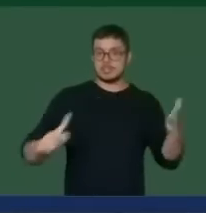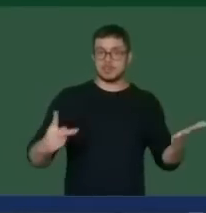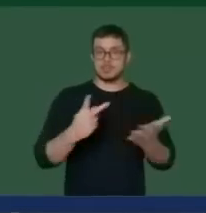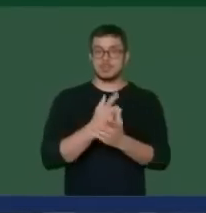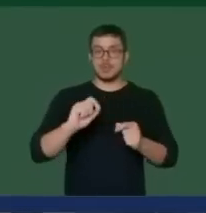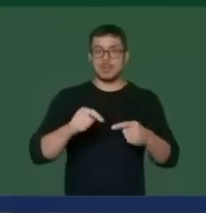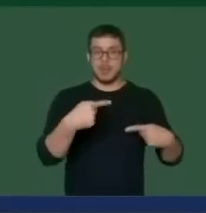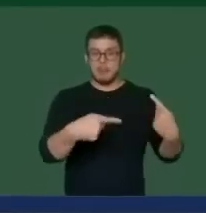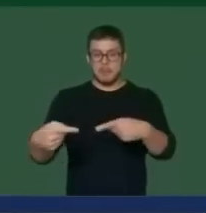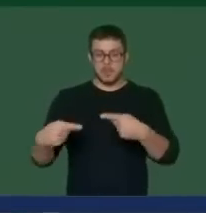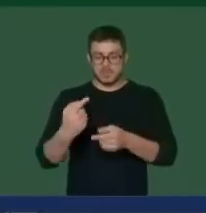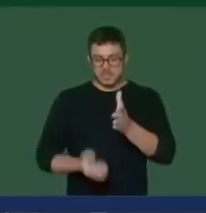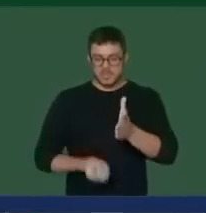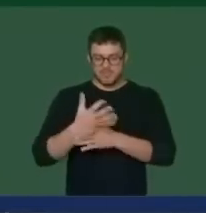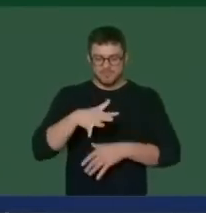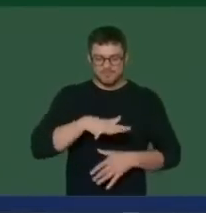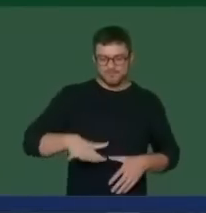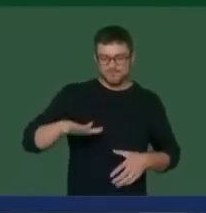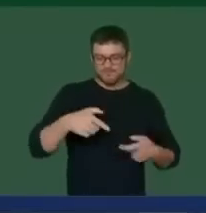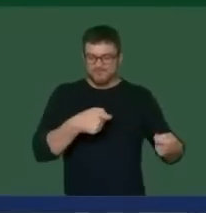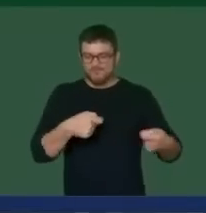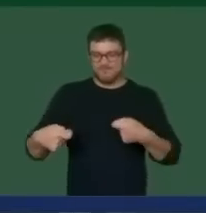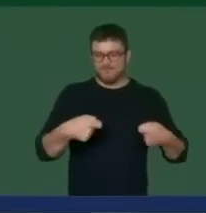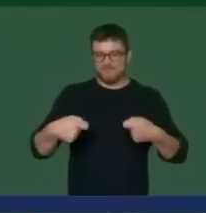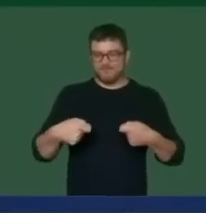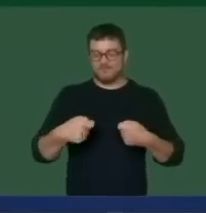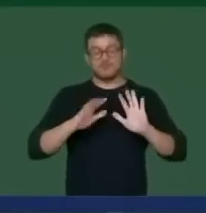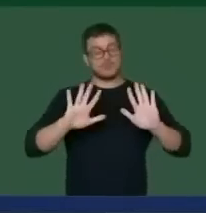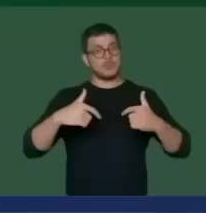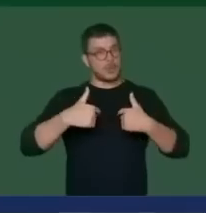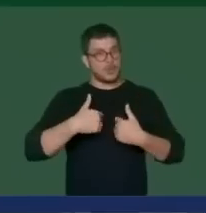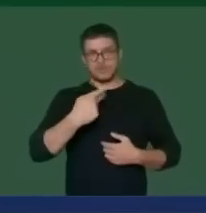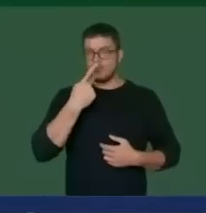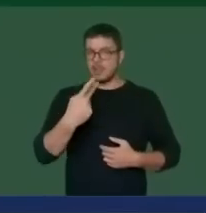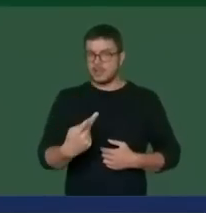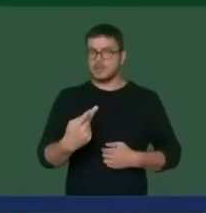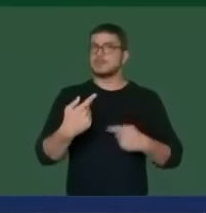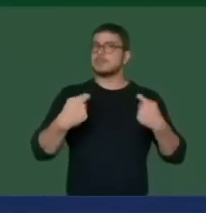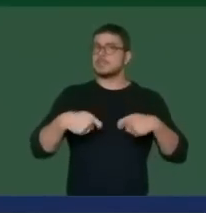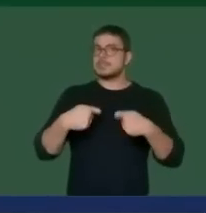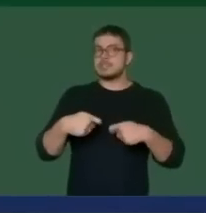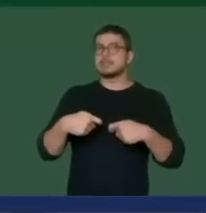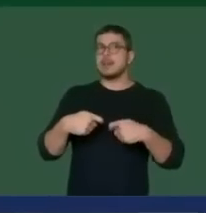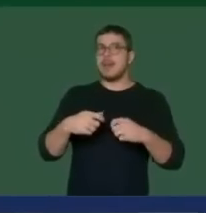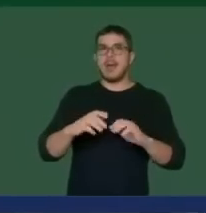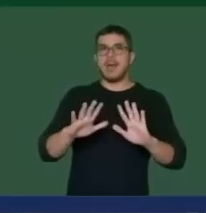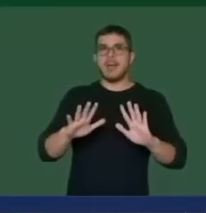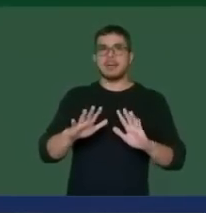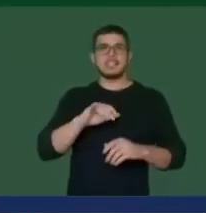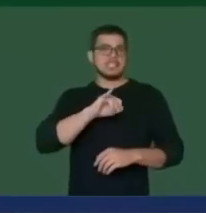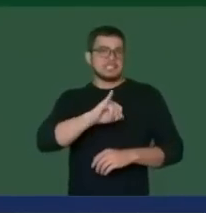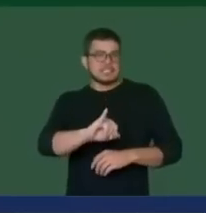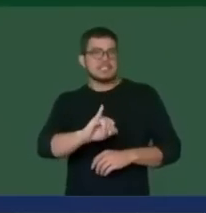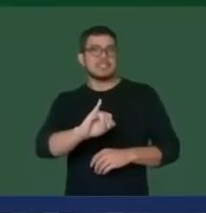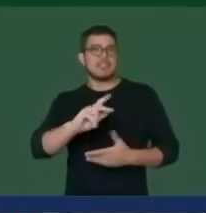política. E aqui não faço a defesa do mal feito. Eu repito, aqui não faço a defesa do mal